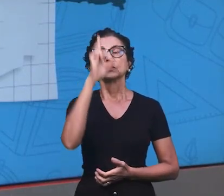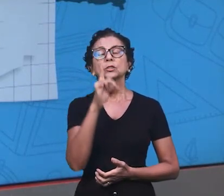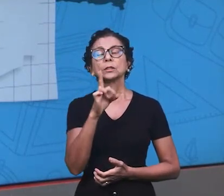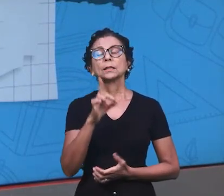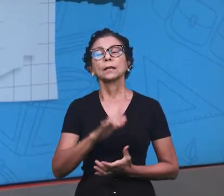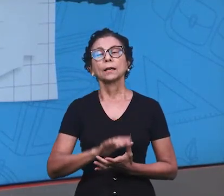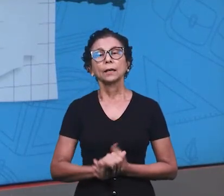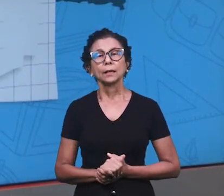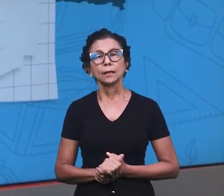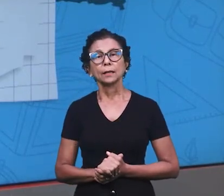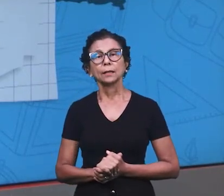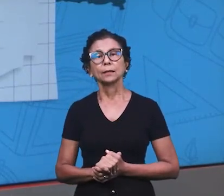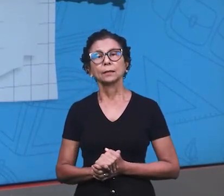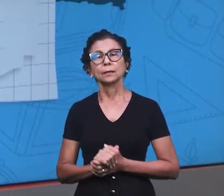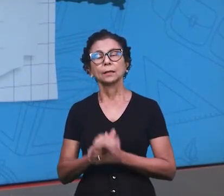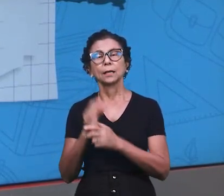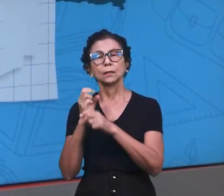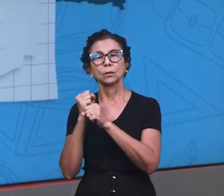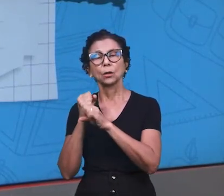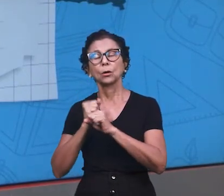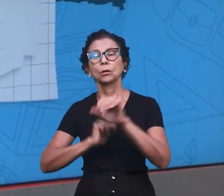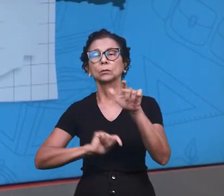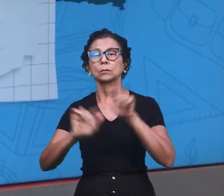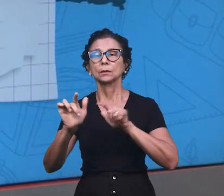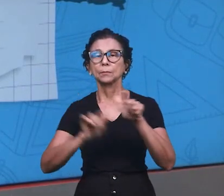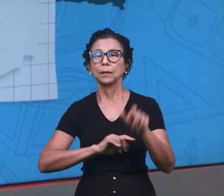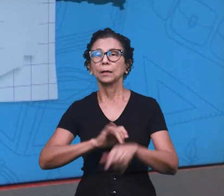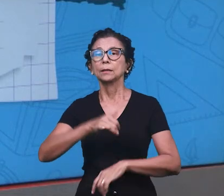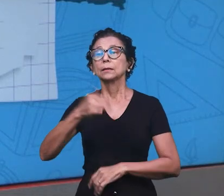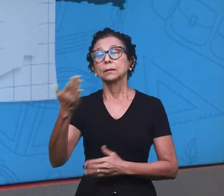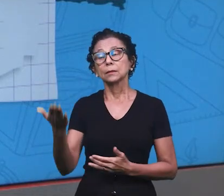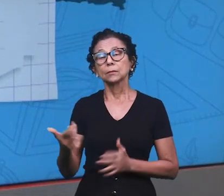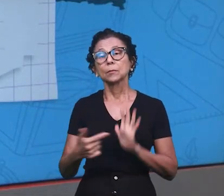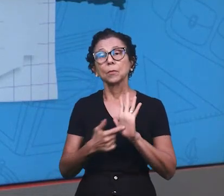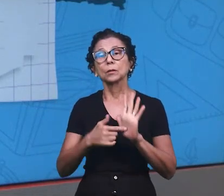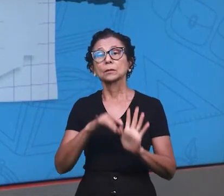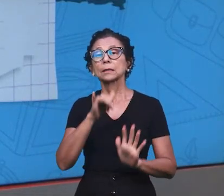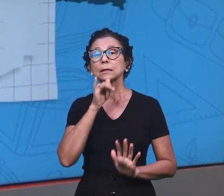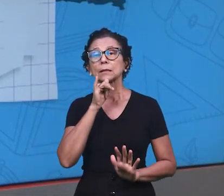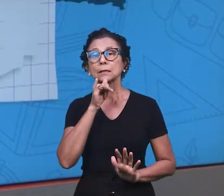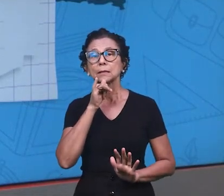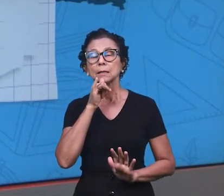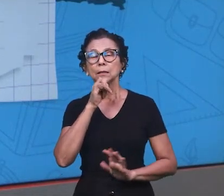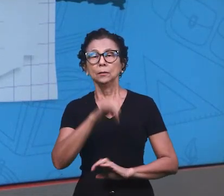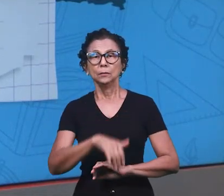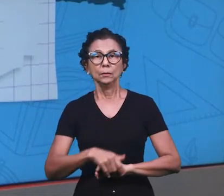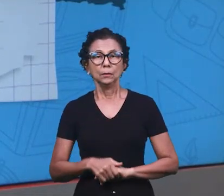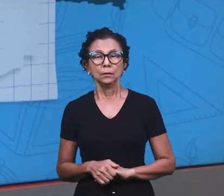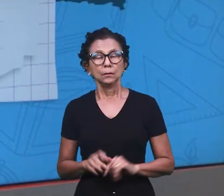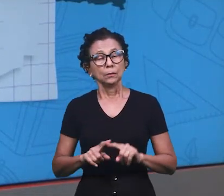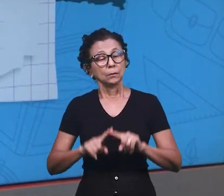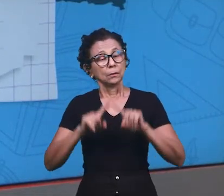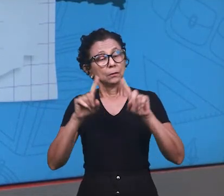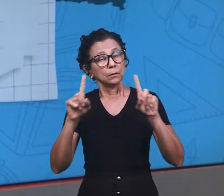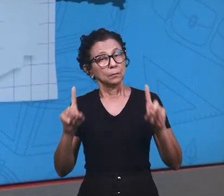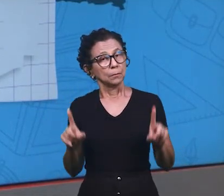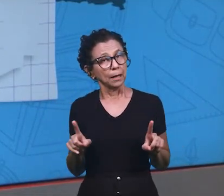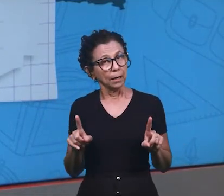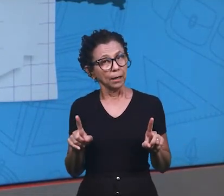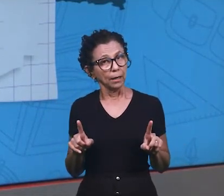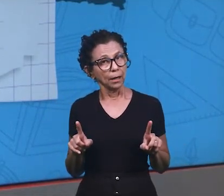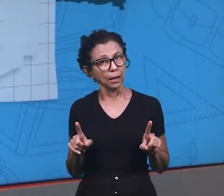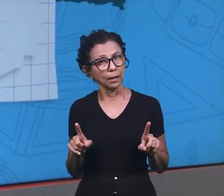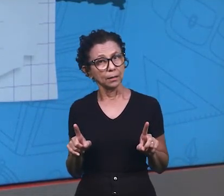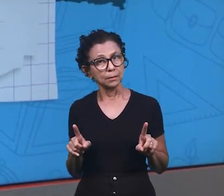trabalho, ele está dando um exemplo, exemplificando. Então, eu tenho marcadores. Todavia, olha a contraposição.